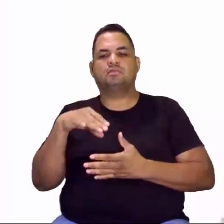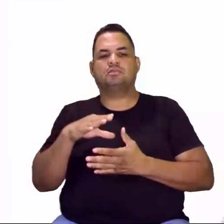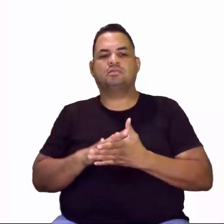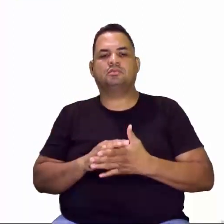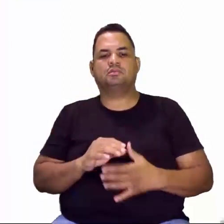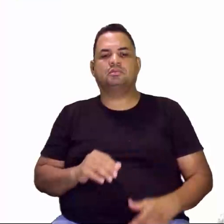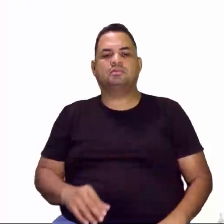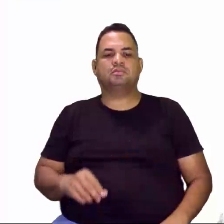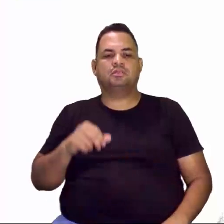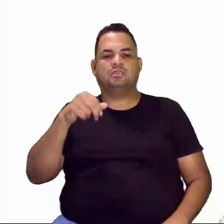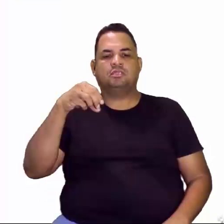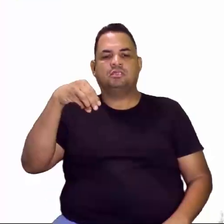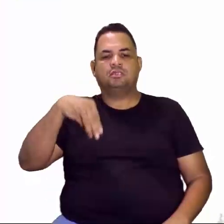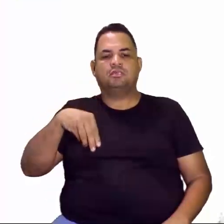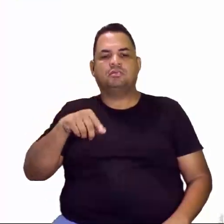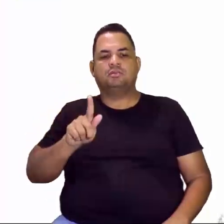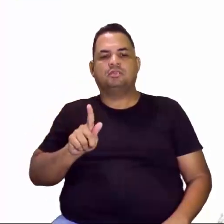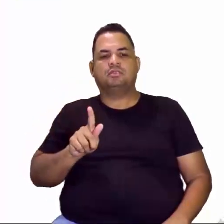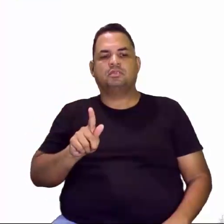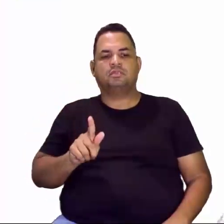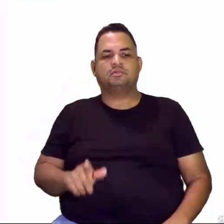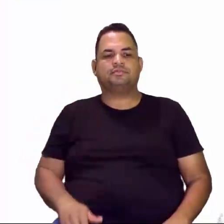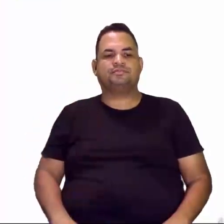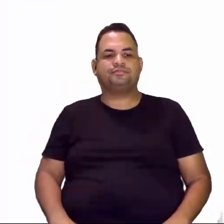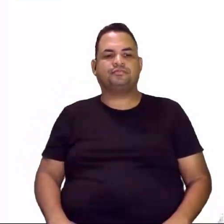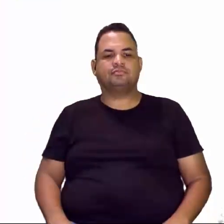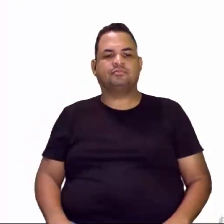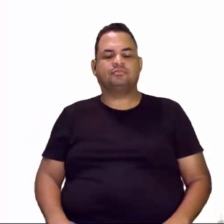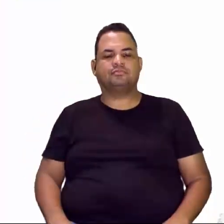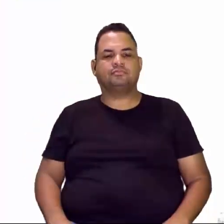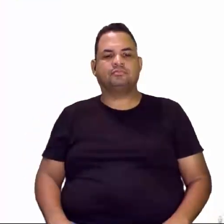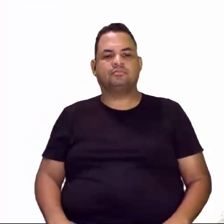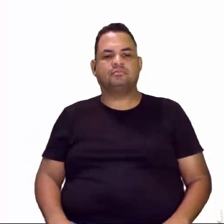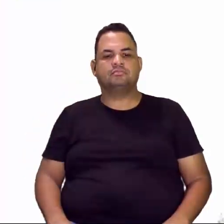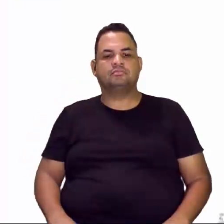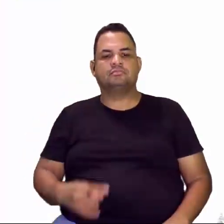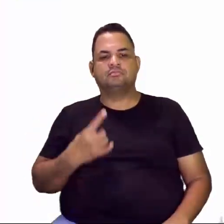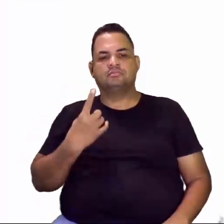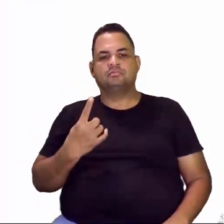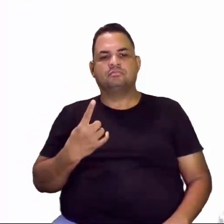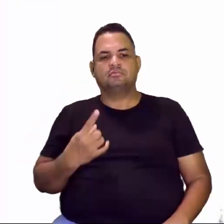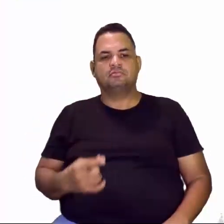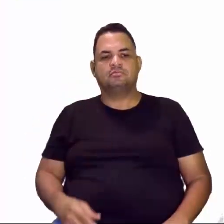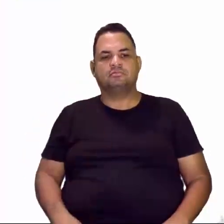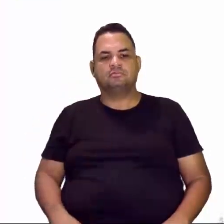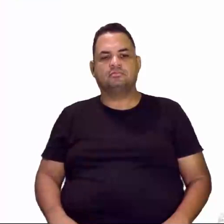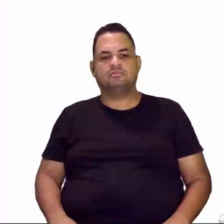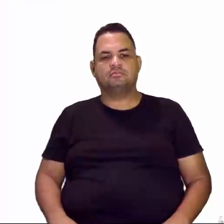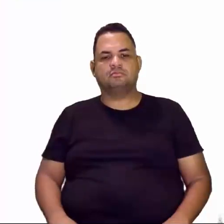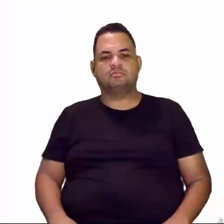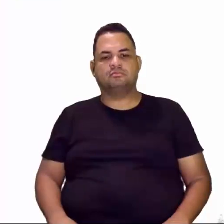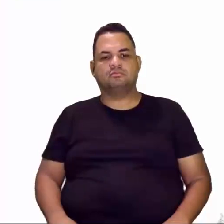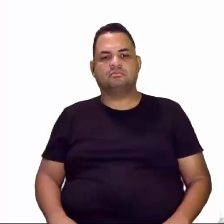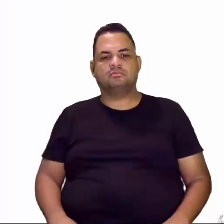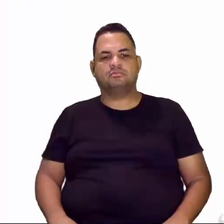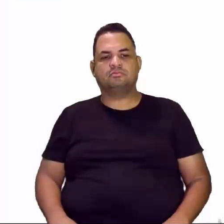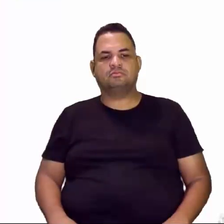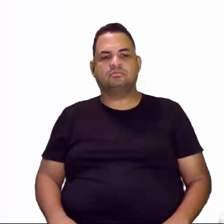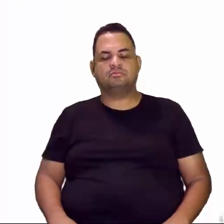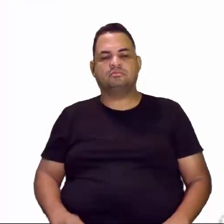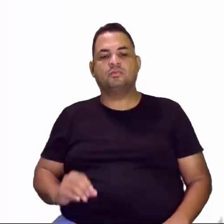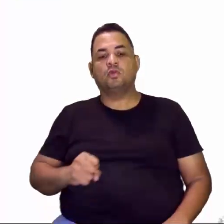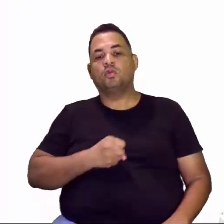ficar Mg. Em quantos magnésios eu vou usar? Só um. E Cl.